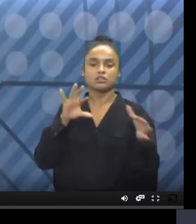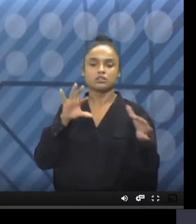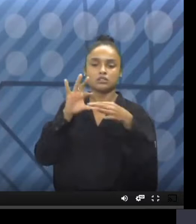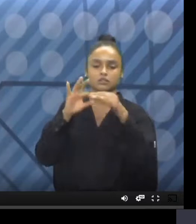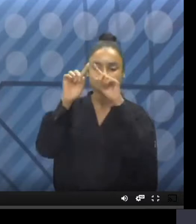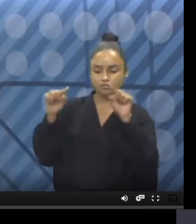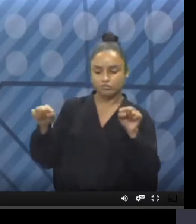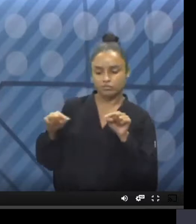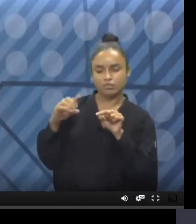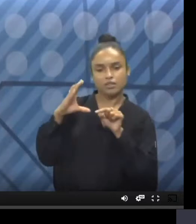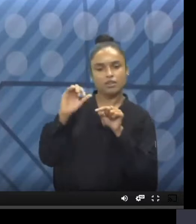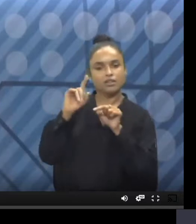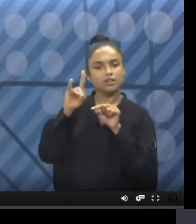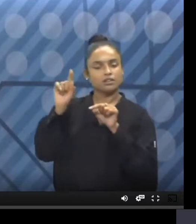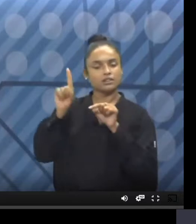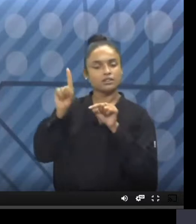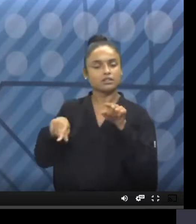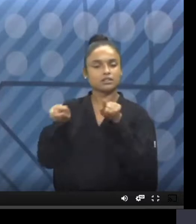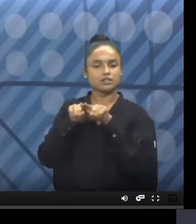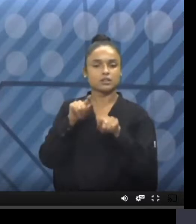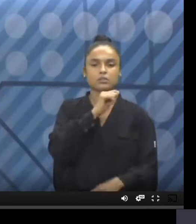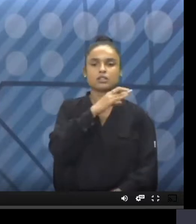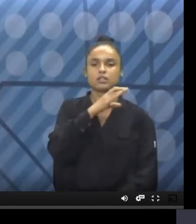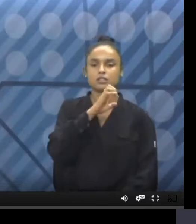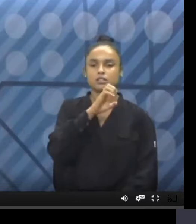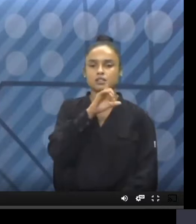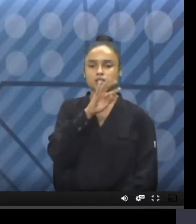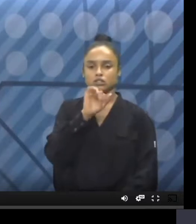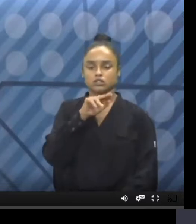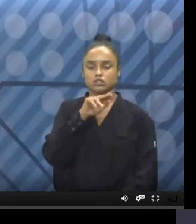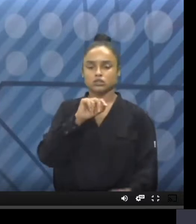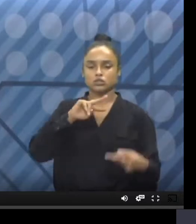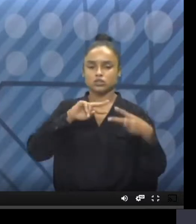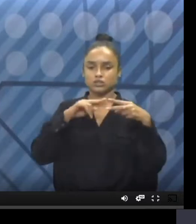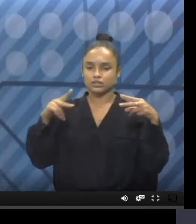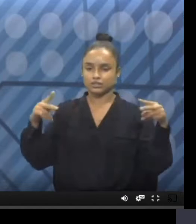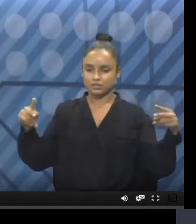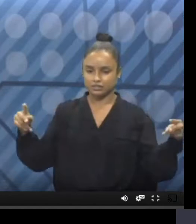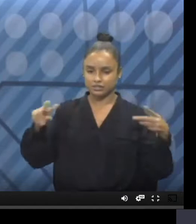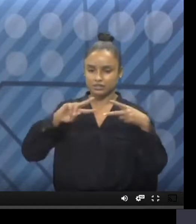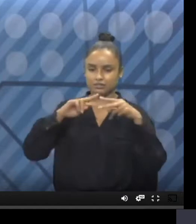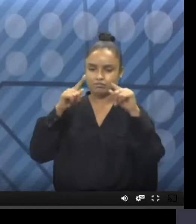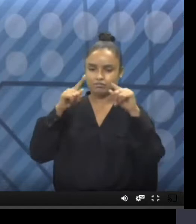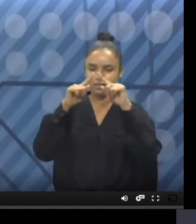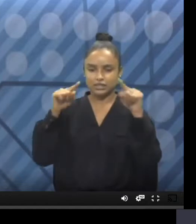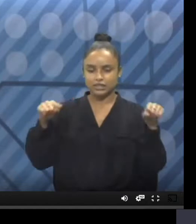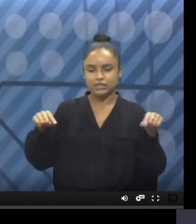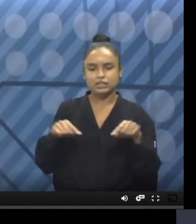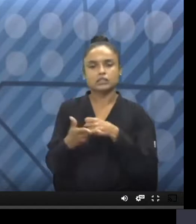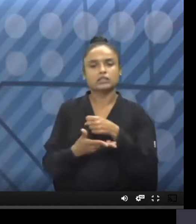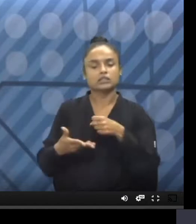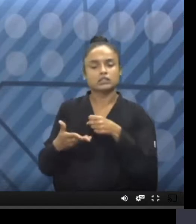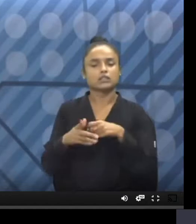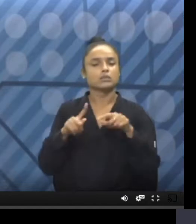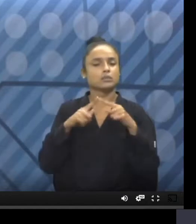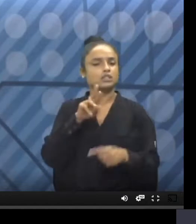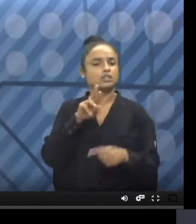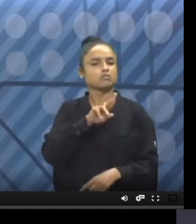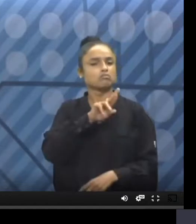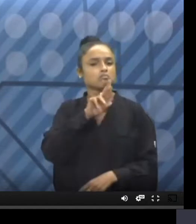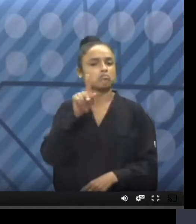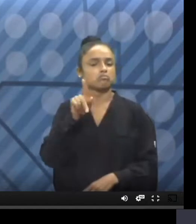extremidade da cadeia e na cetona ela se encontra no meio da cadeia. Só que daí nós temos uma diferença de